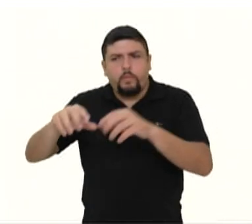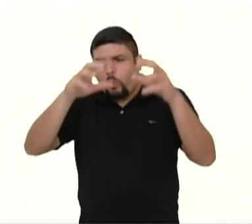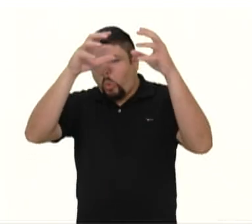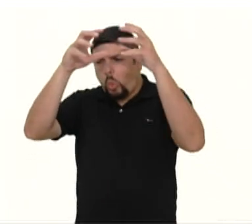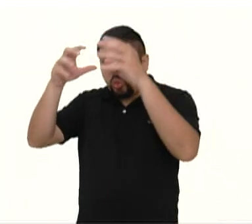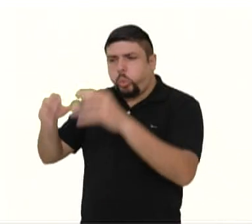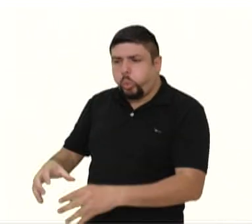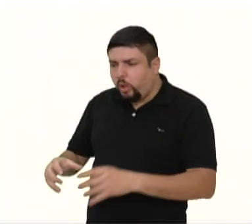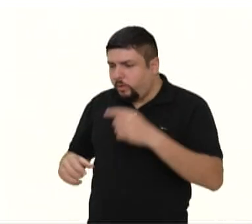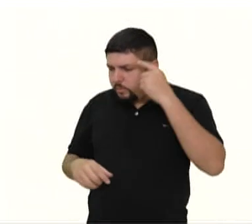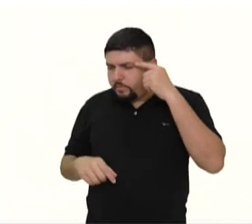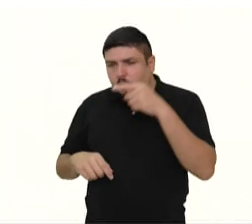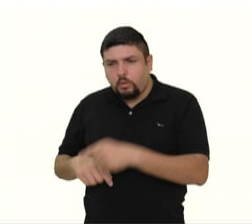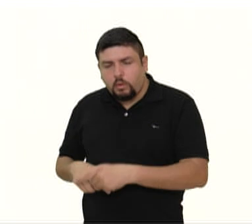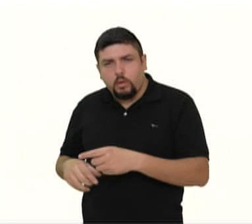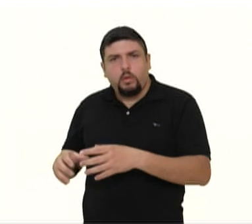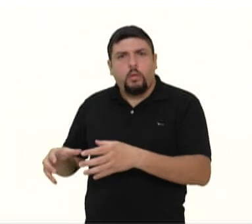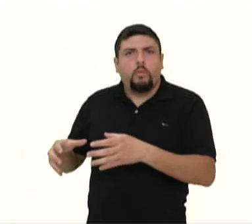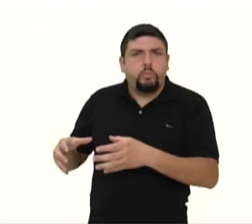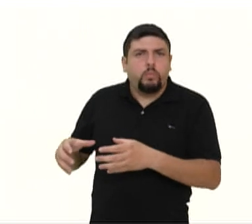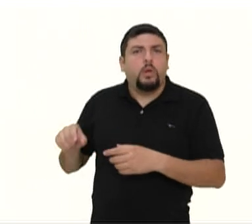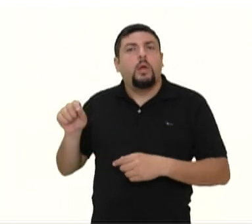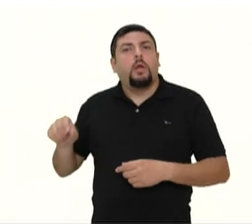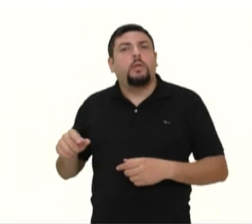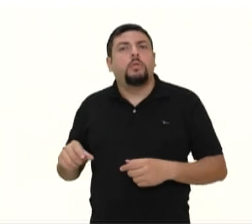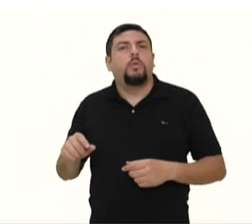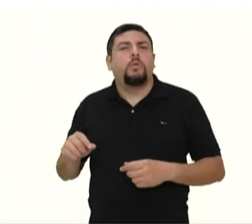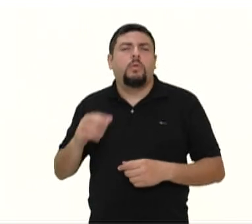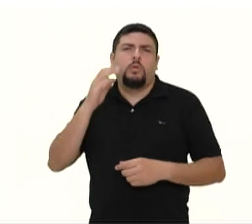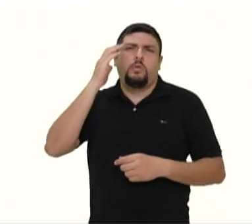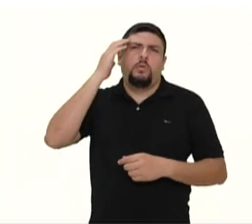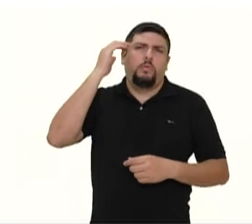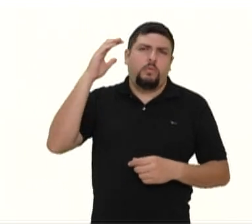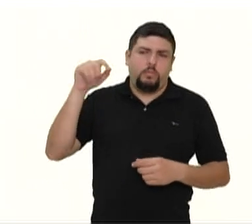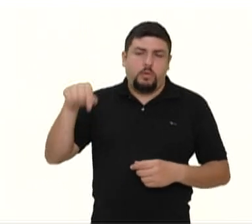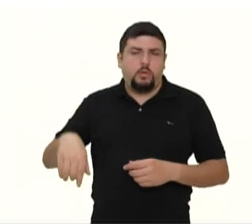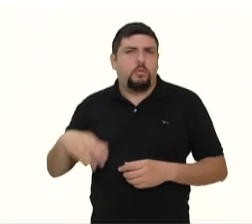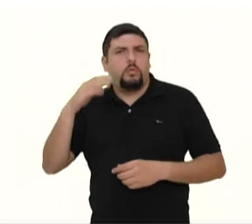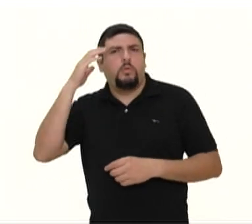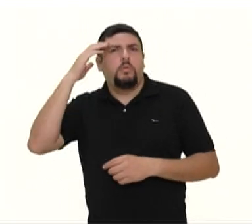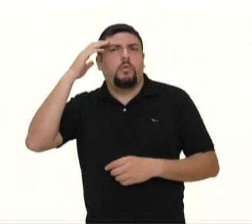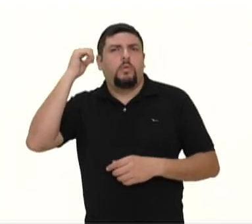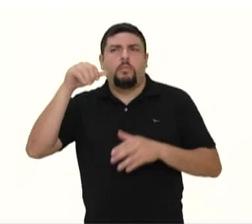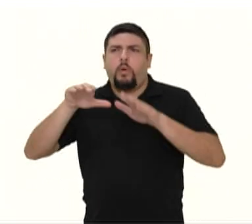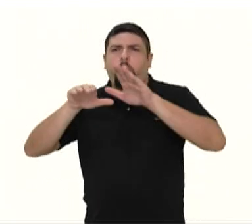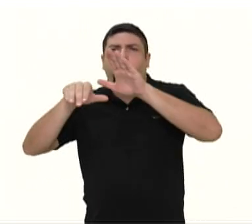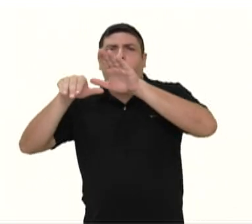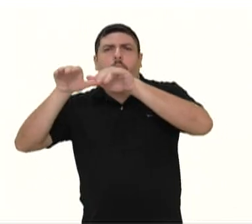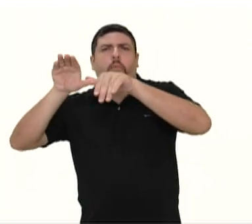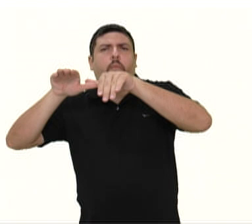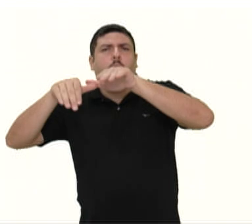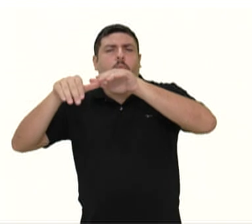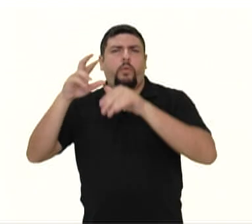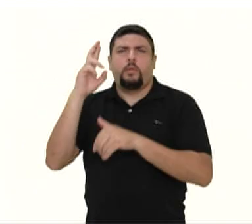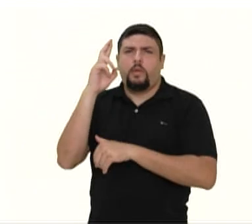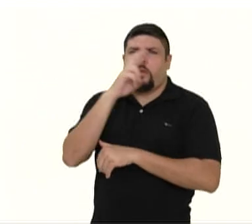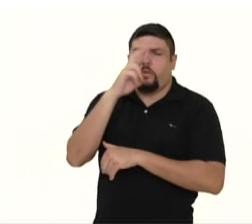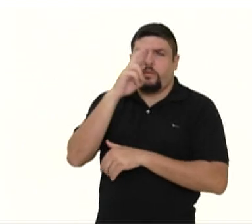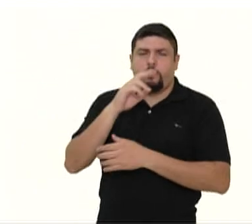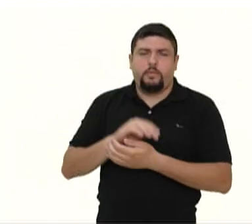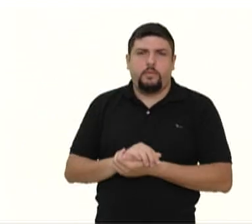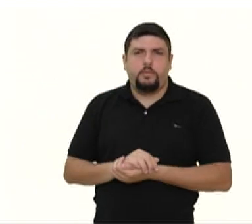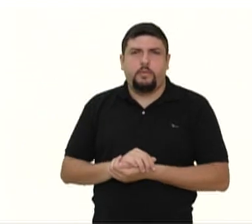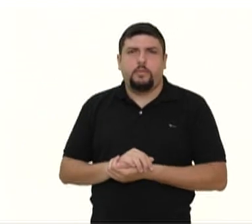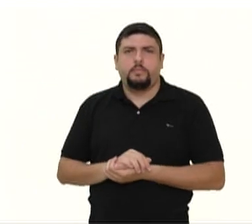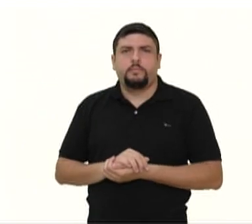brasileira, né, bastante assim irônica, do famoso satélite russo, né, que estava aí fazendo as manchetes pelo mundo afora. E do lado esquerdo, Zezé